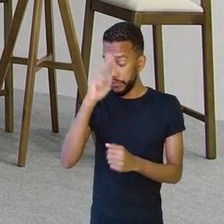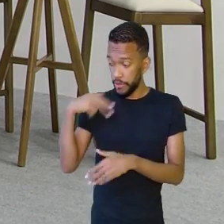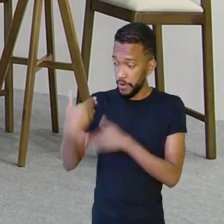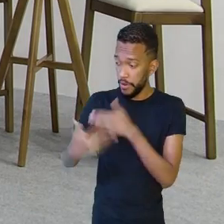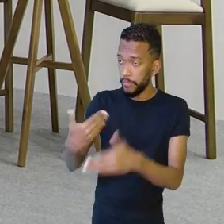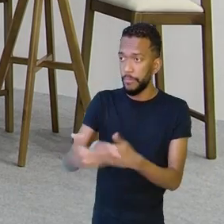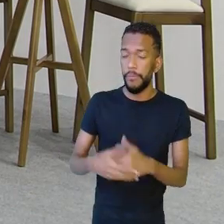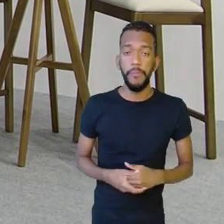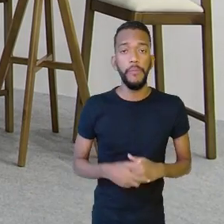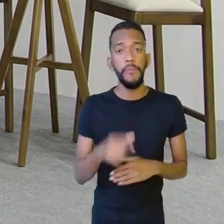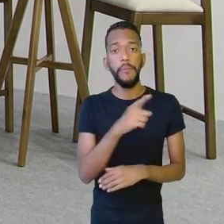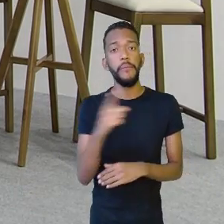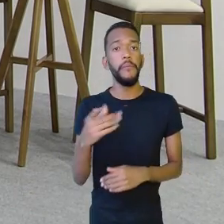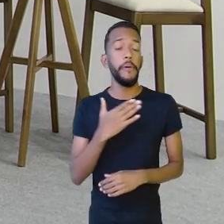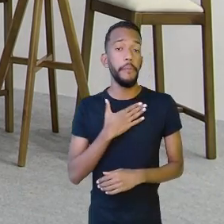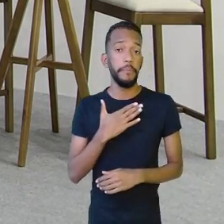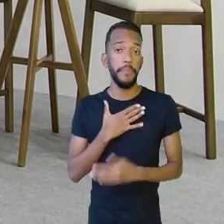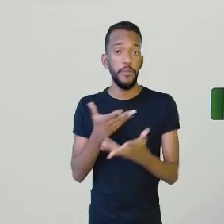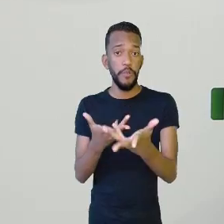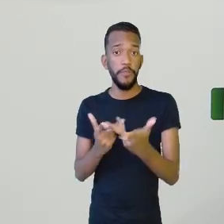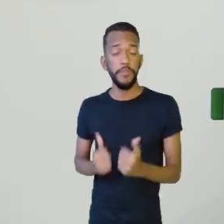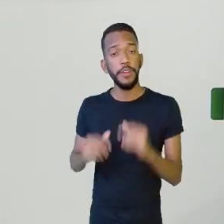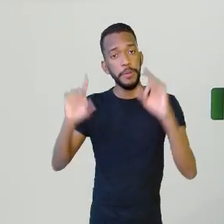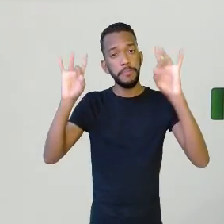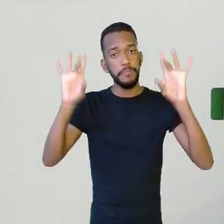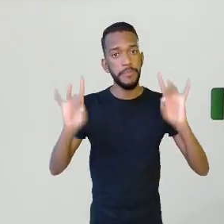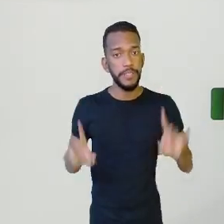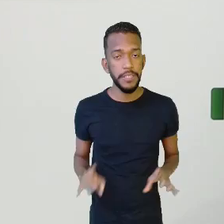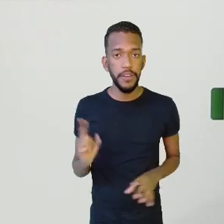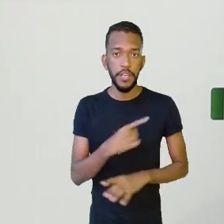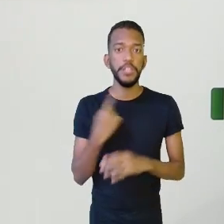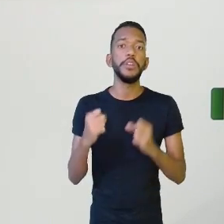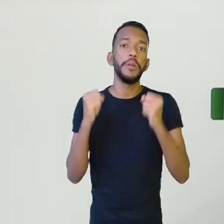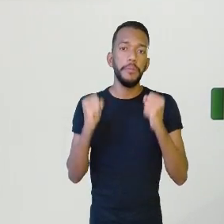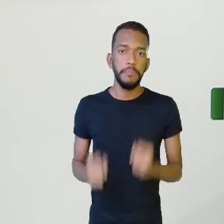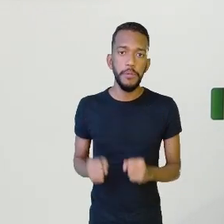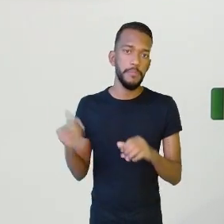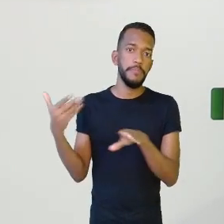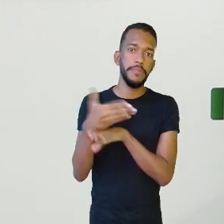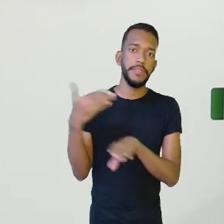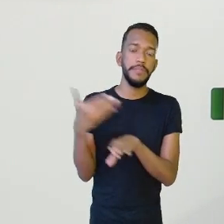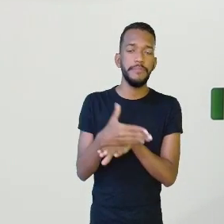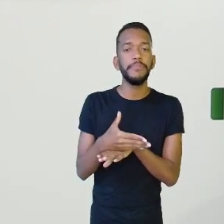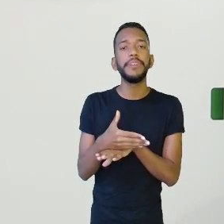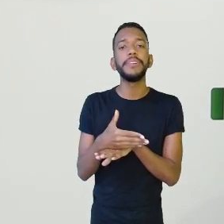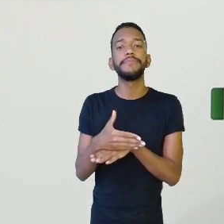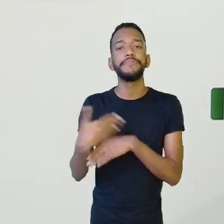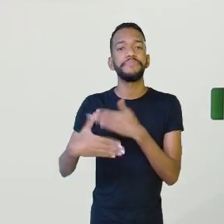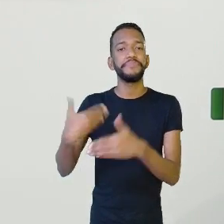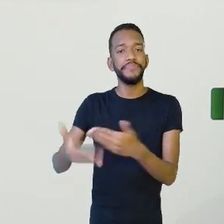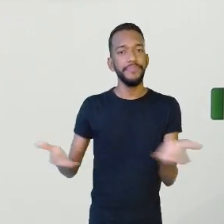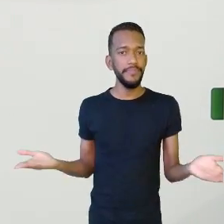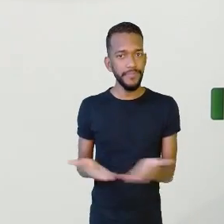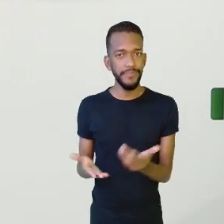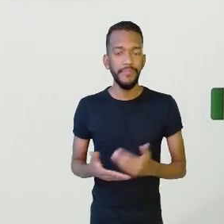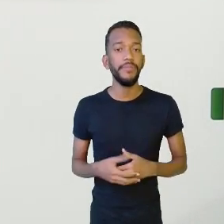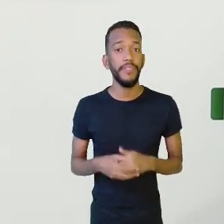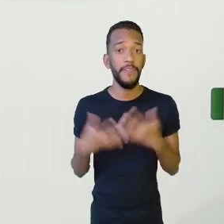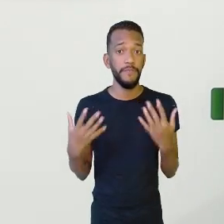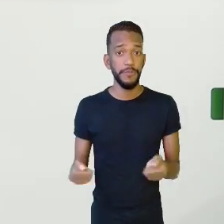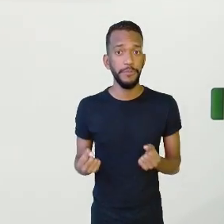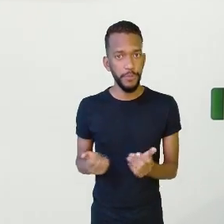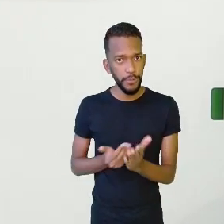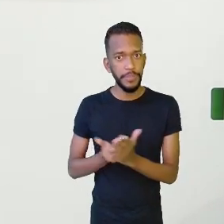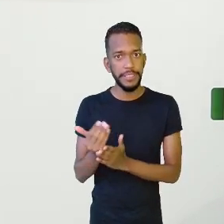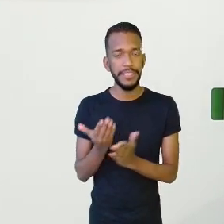Então, você é meu convidado especial para a gente poder participar dessa atividade de hoje. Para a gente começar a nossa aula,